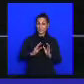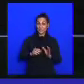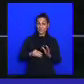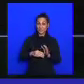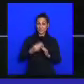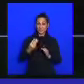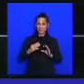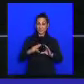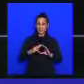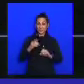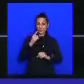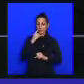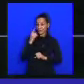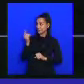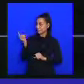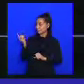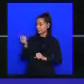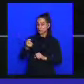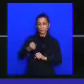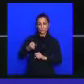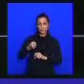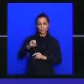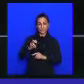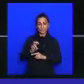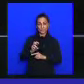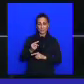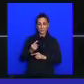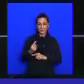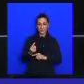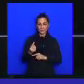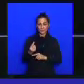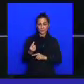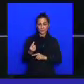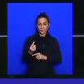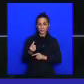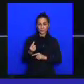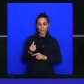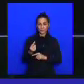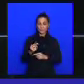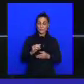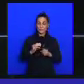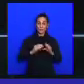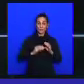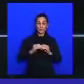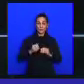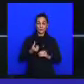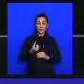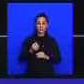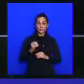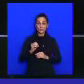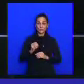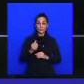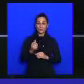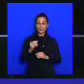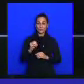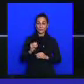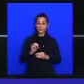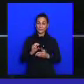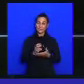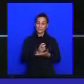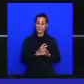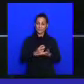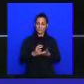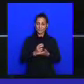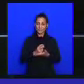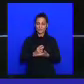já temos a terceira bola que é o número 51 Esse é o concurso 610 da